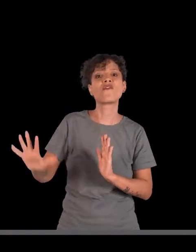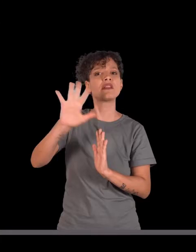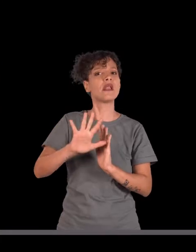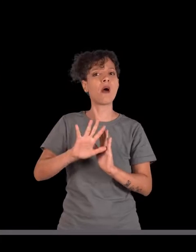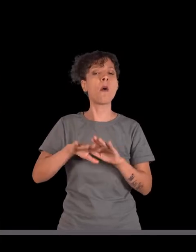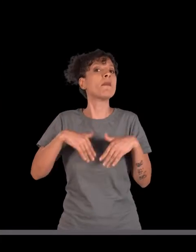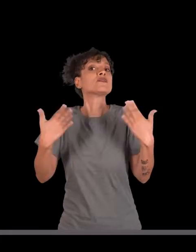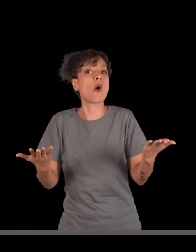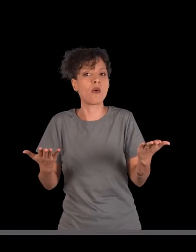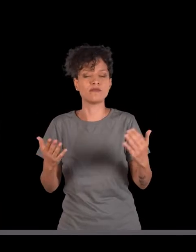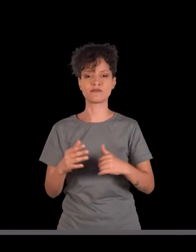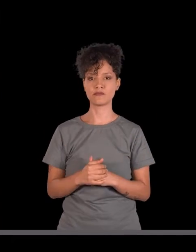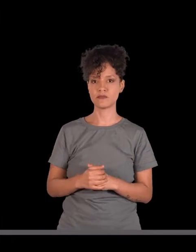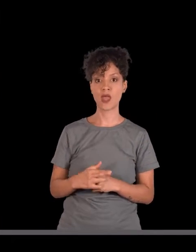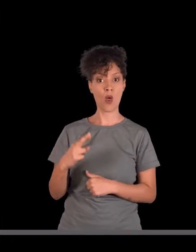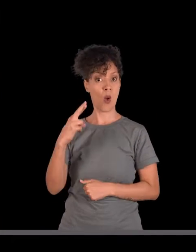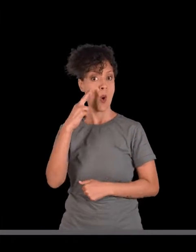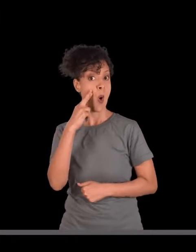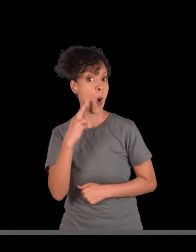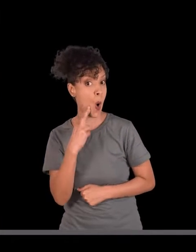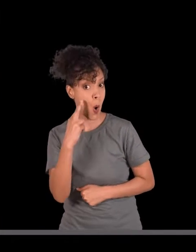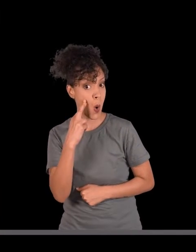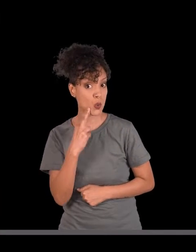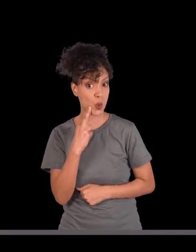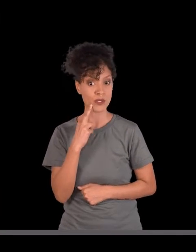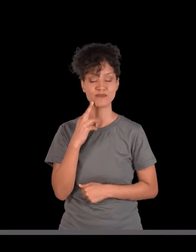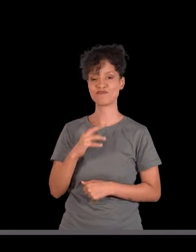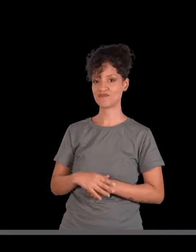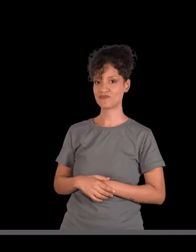territórios federais são esses? Rondônia,